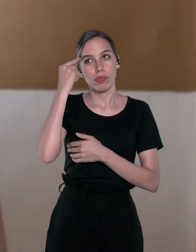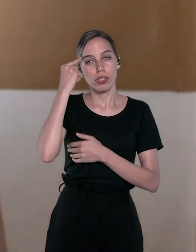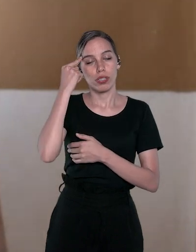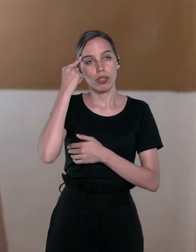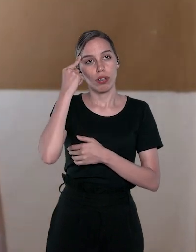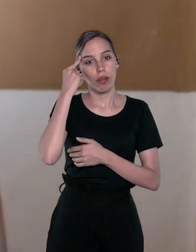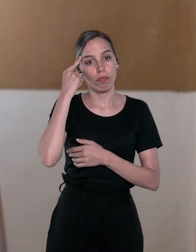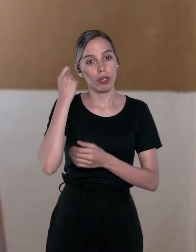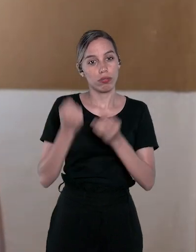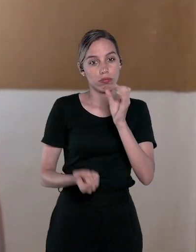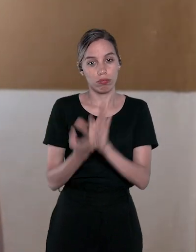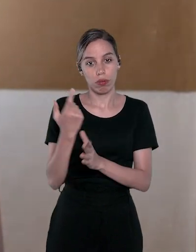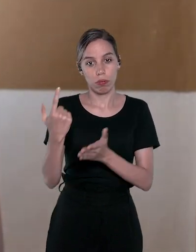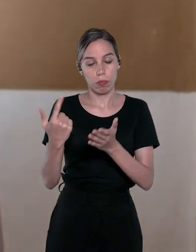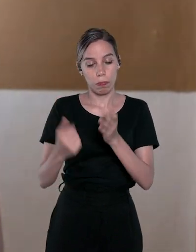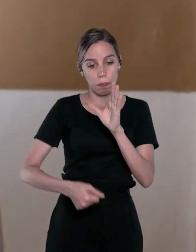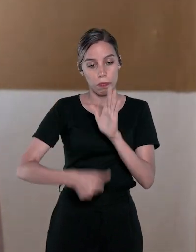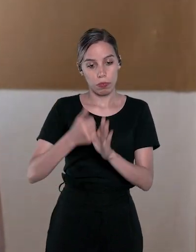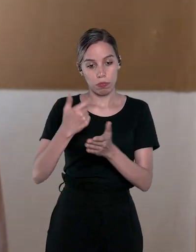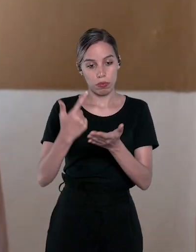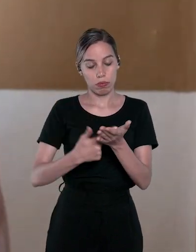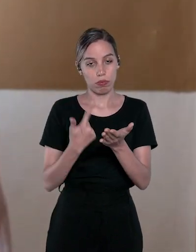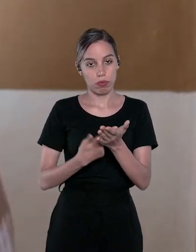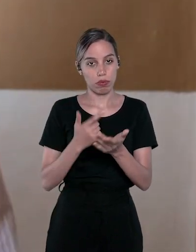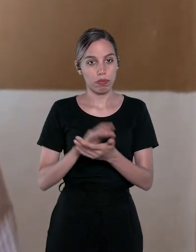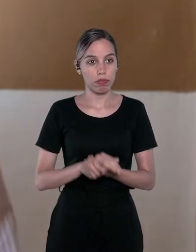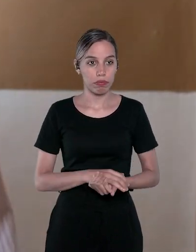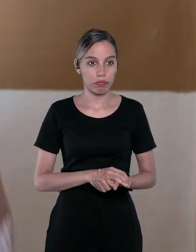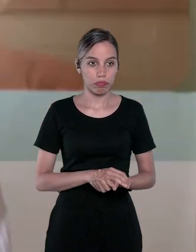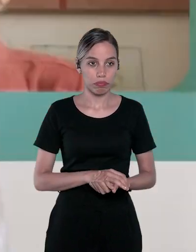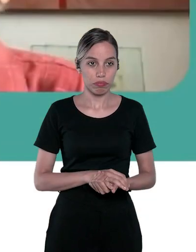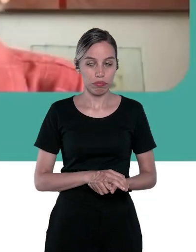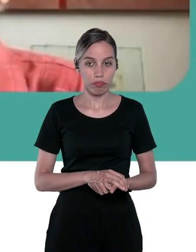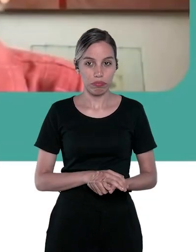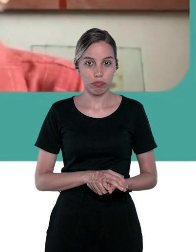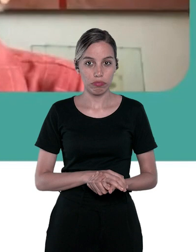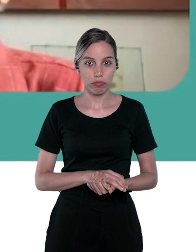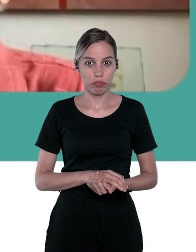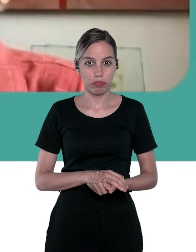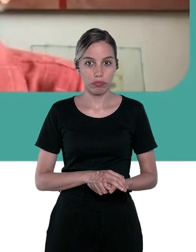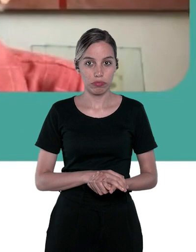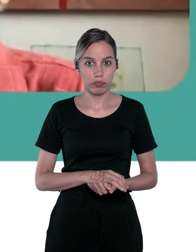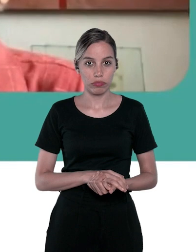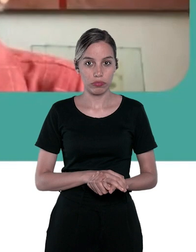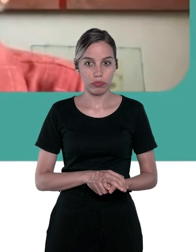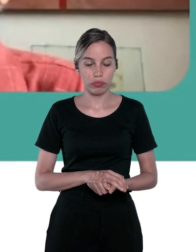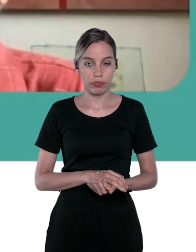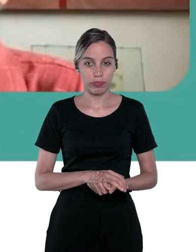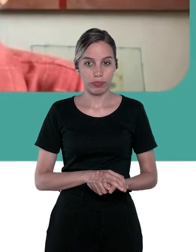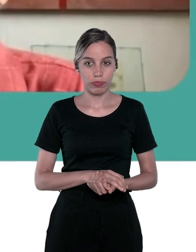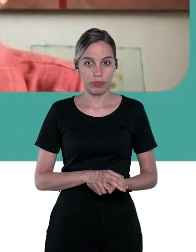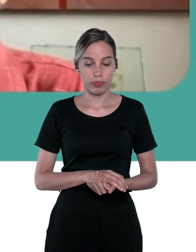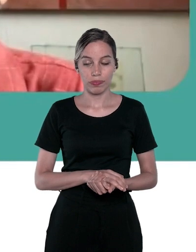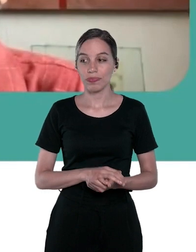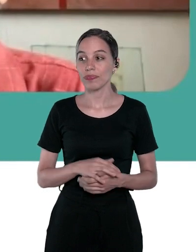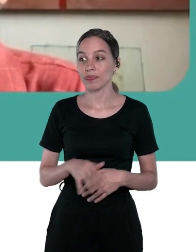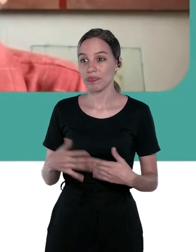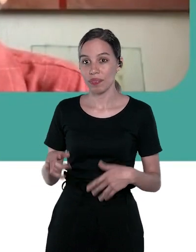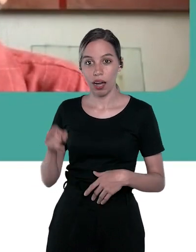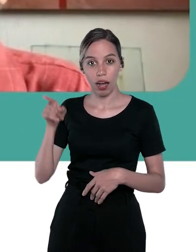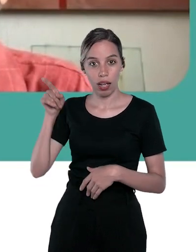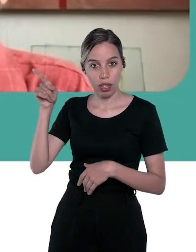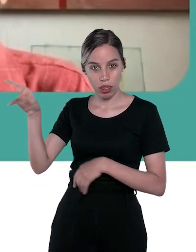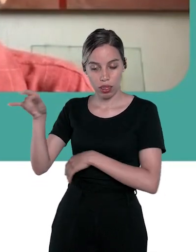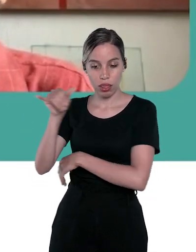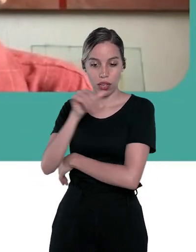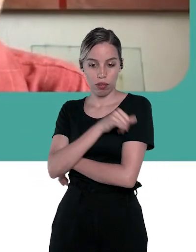primeira publicação? Sim. Olha, havia no Rio de Janeiro uma publicação literária